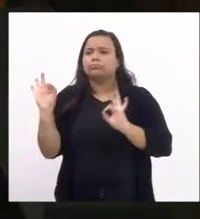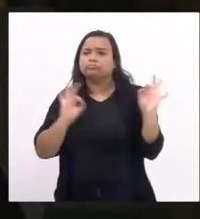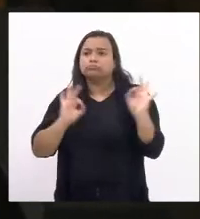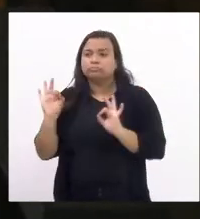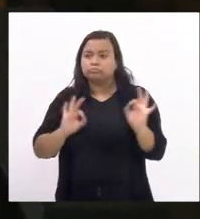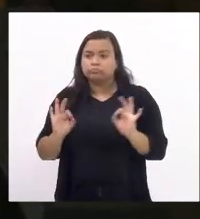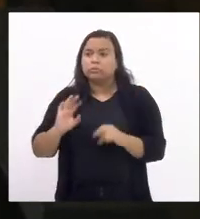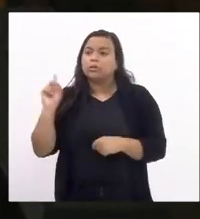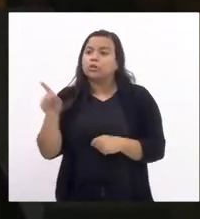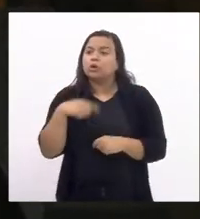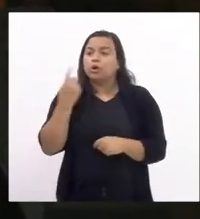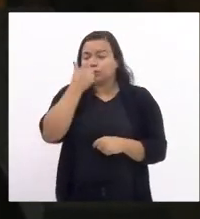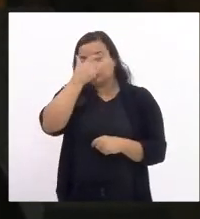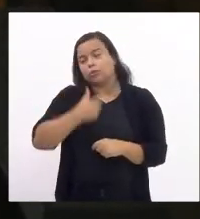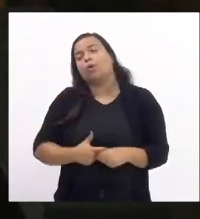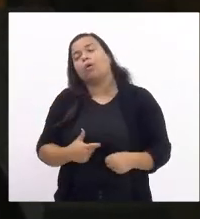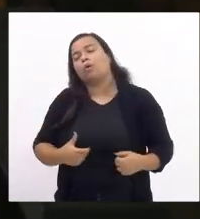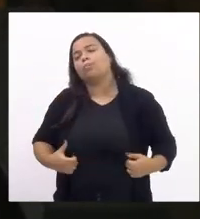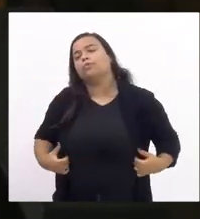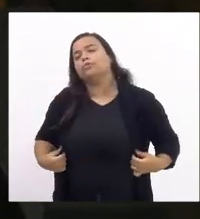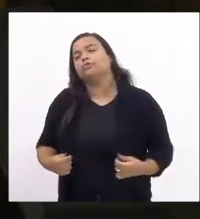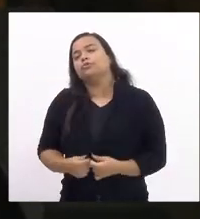somos